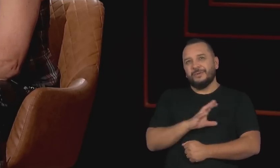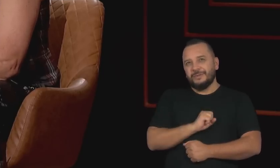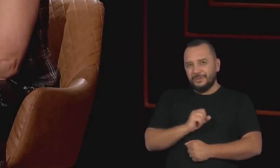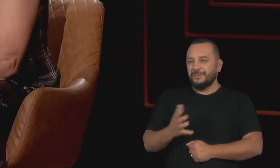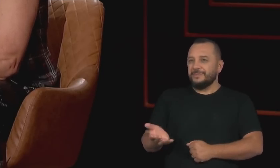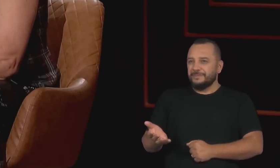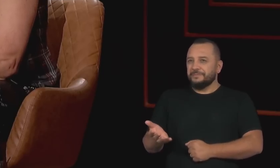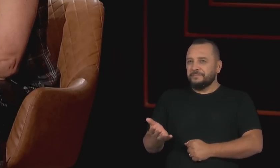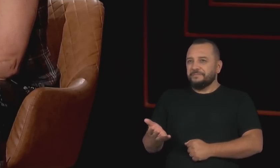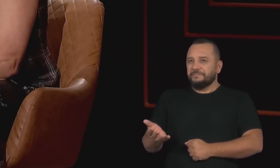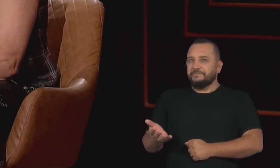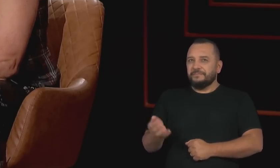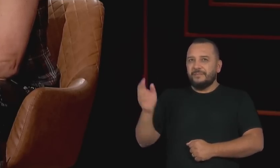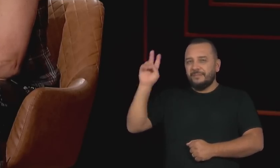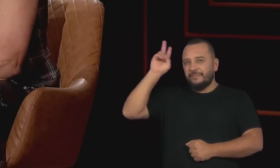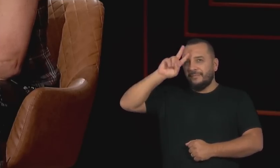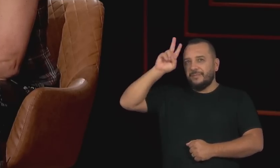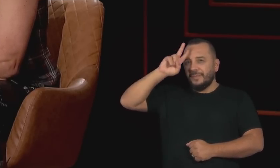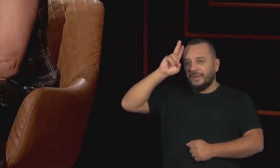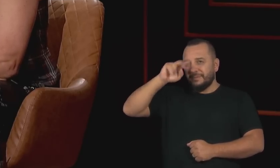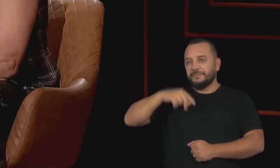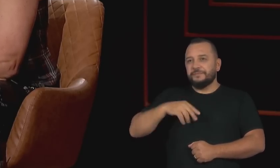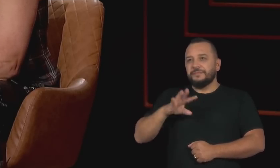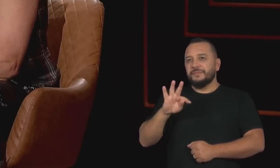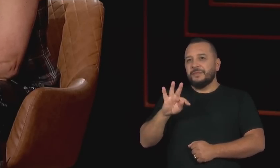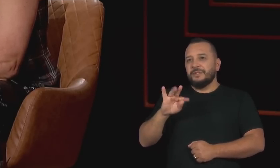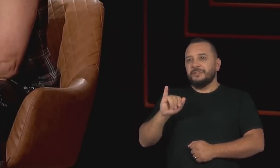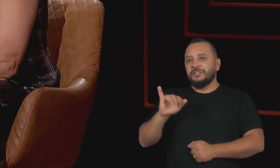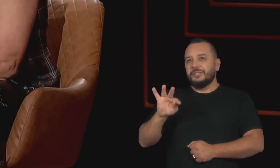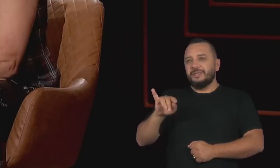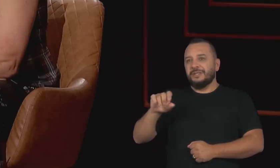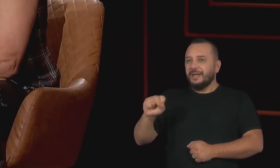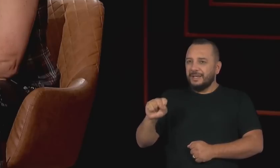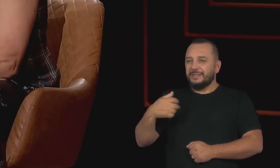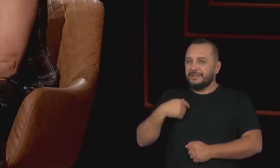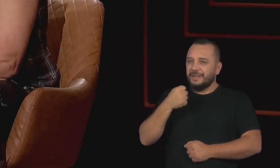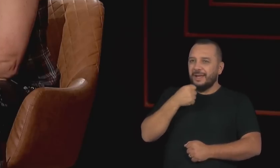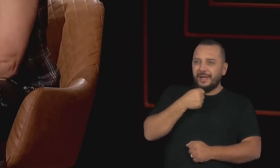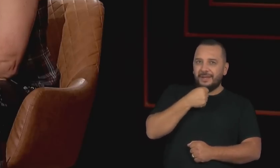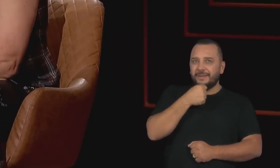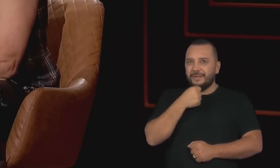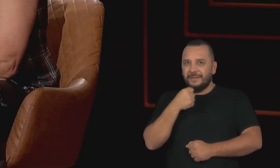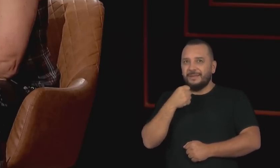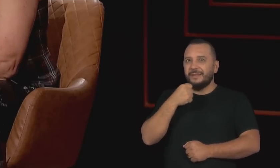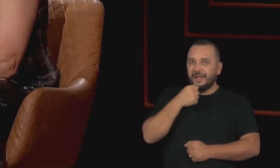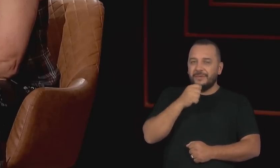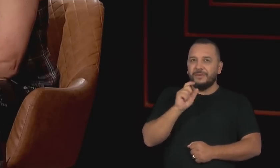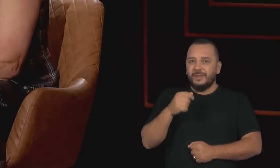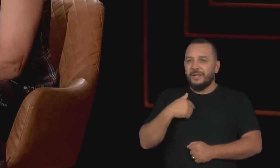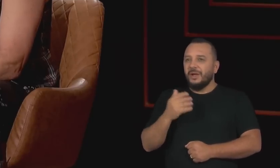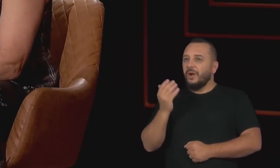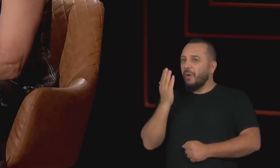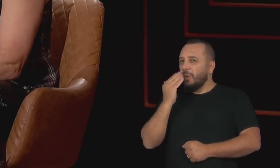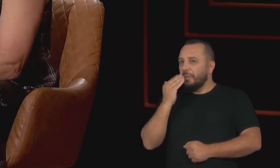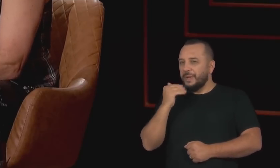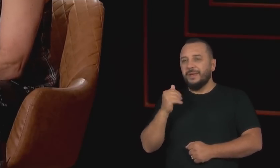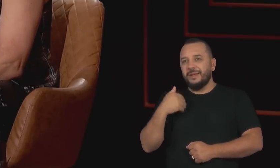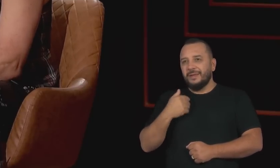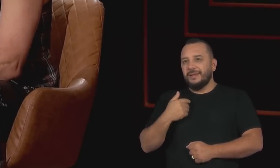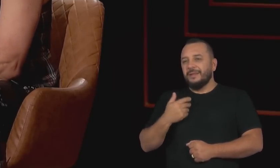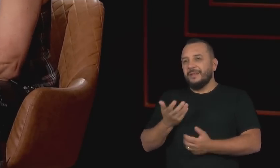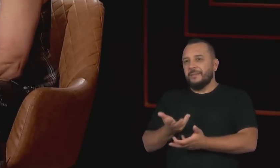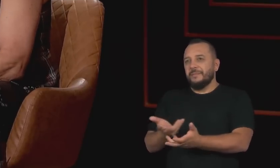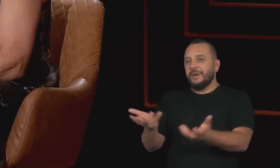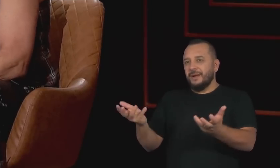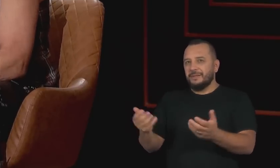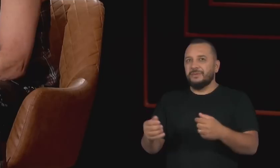juventude, Eu me lembro, acho que os Titãs cantavam sobre comida é pasto, sei lá o quê. Eu cantava Motocicleta Endiabrada, deixa eu